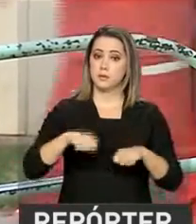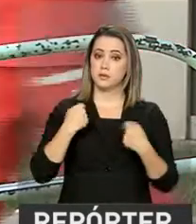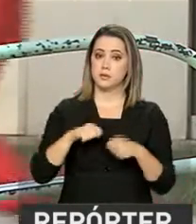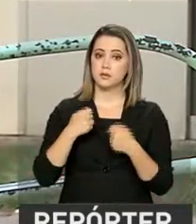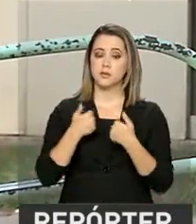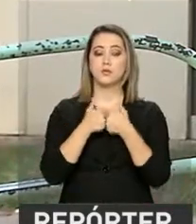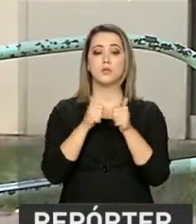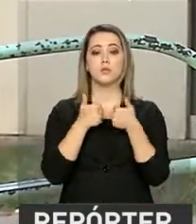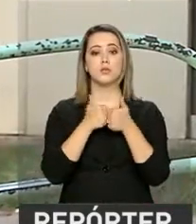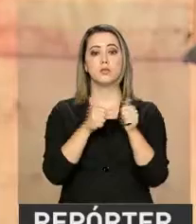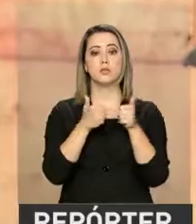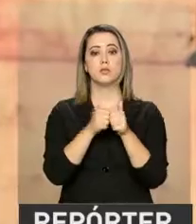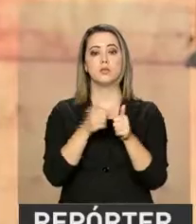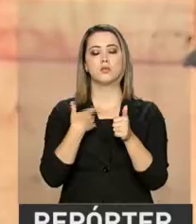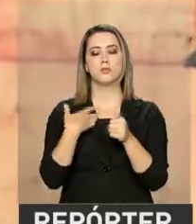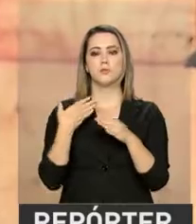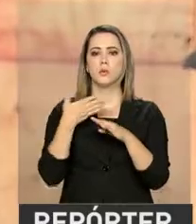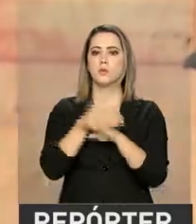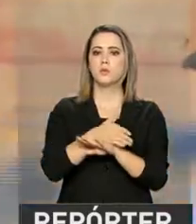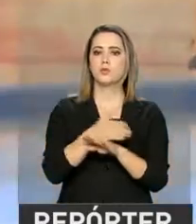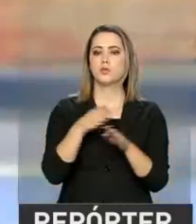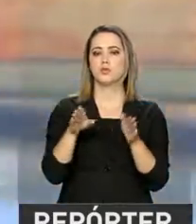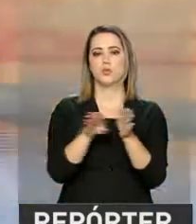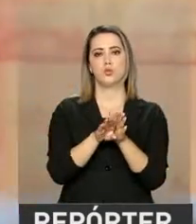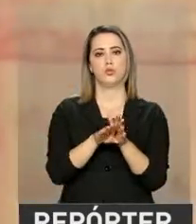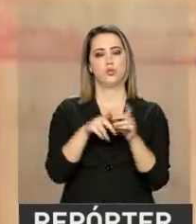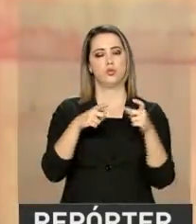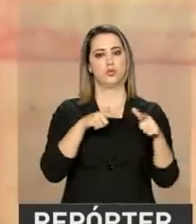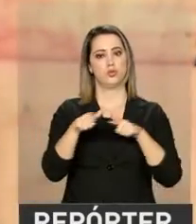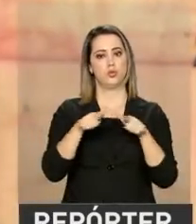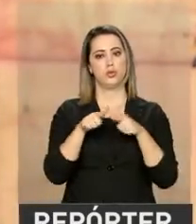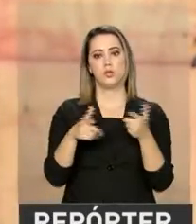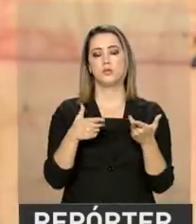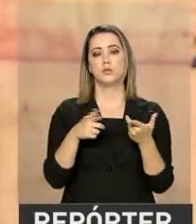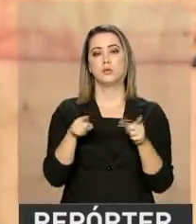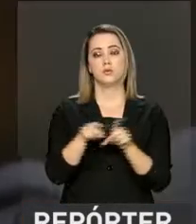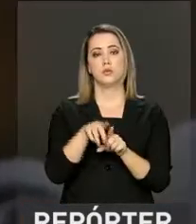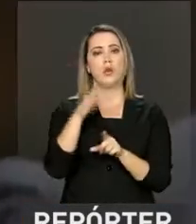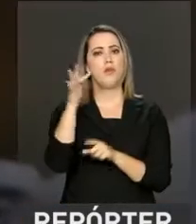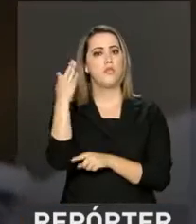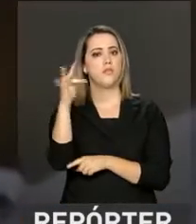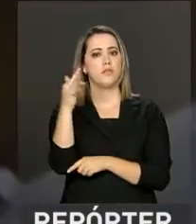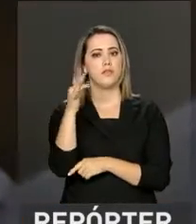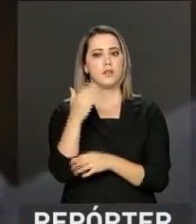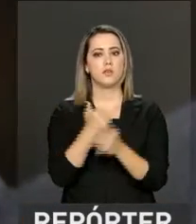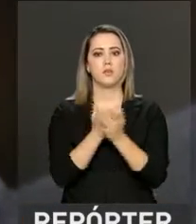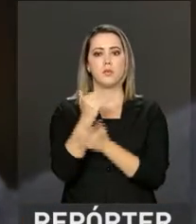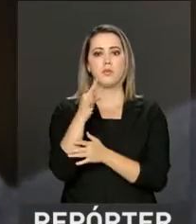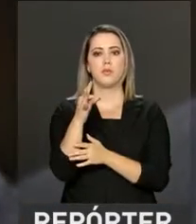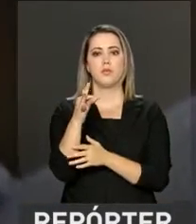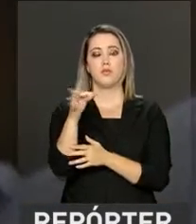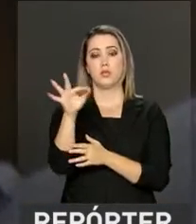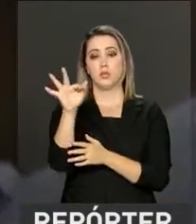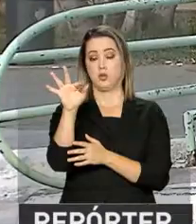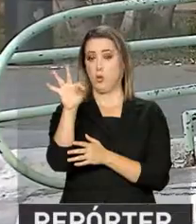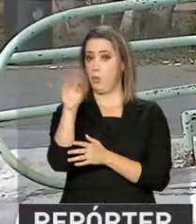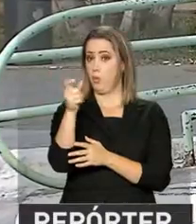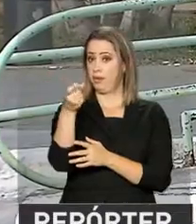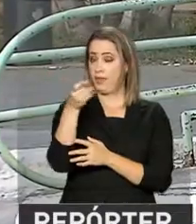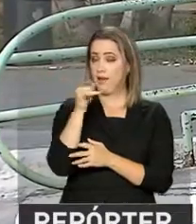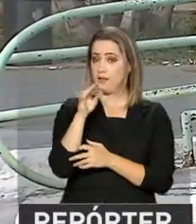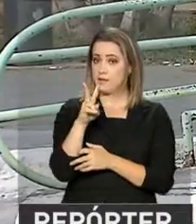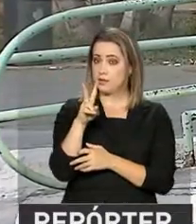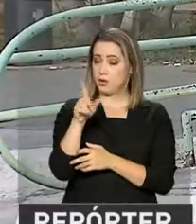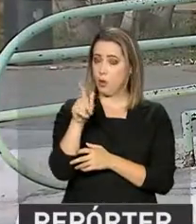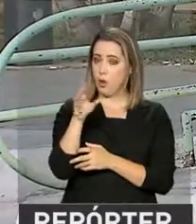pegar um transporte para se deslocar no trabalho desde fevereiro ela usa um táxi goze um aplicativo para celular